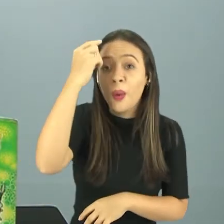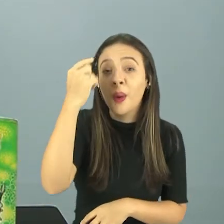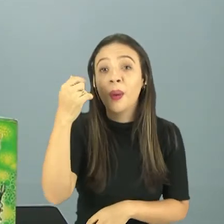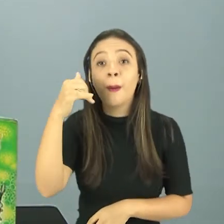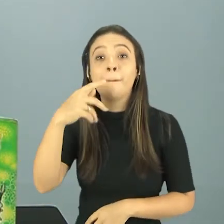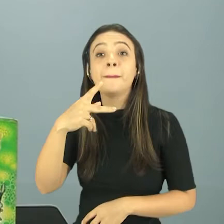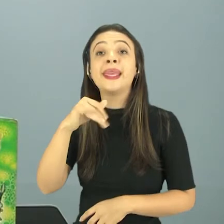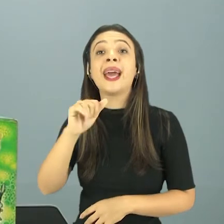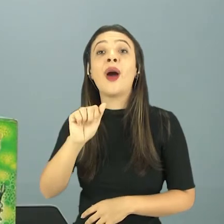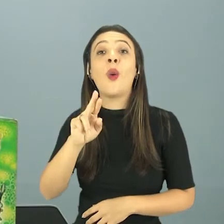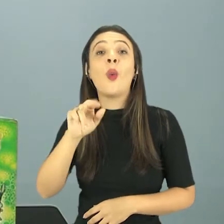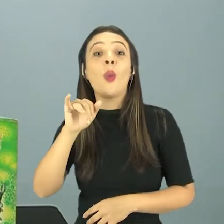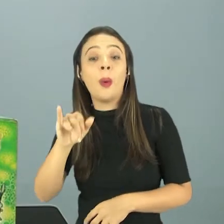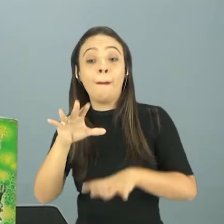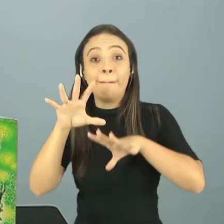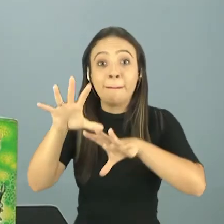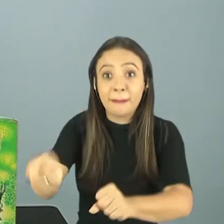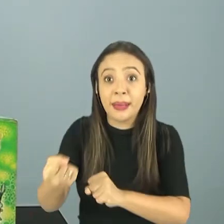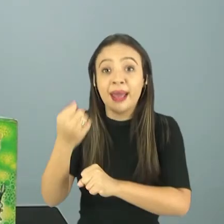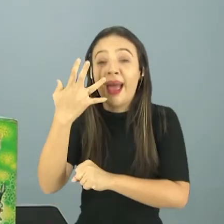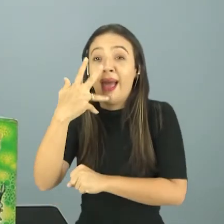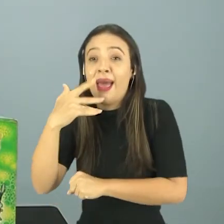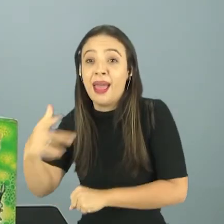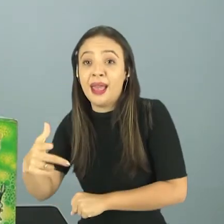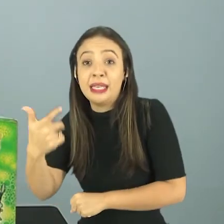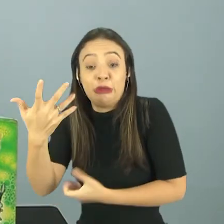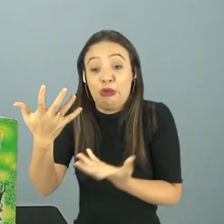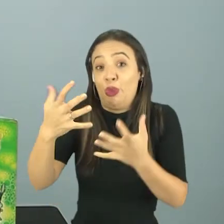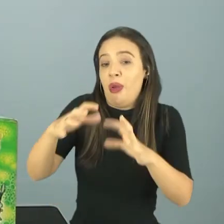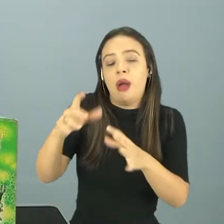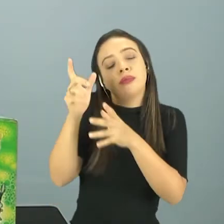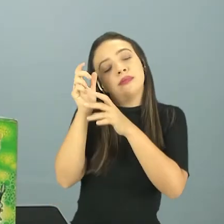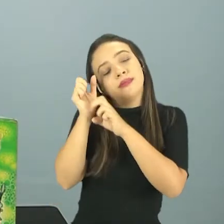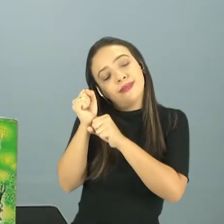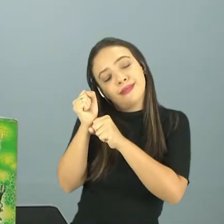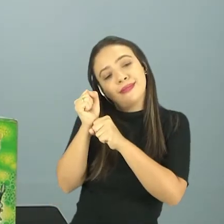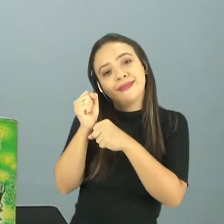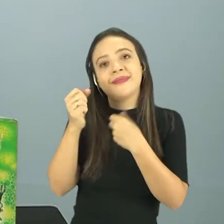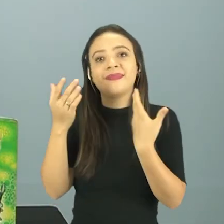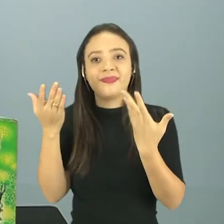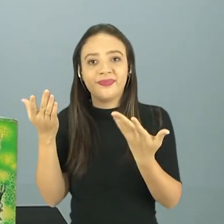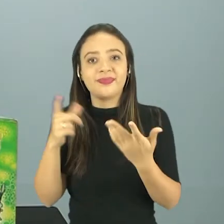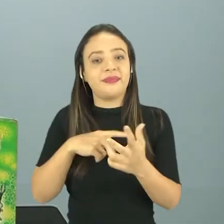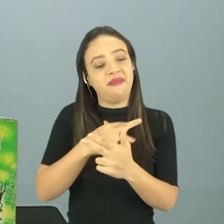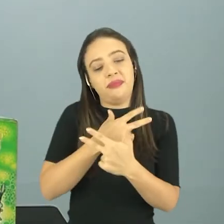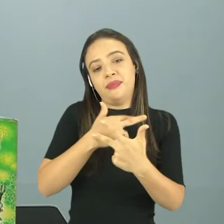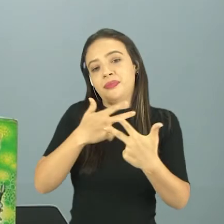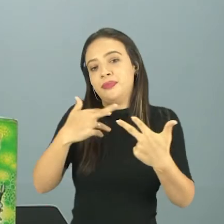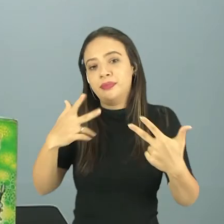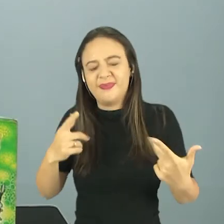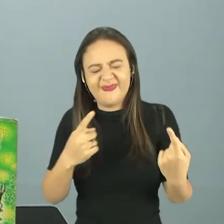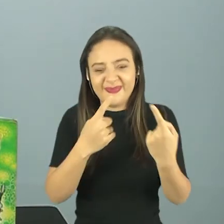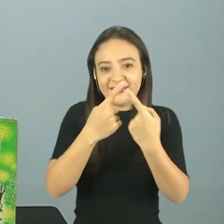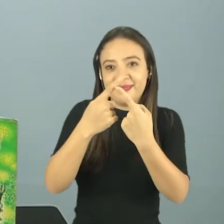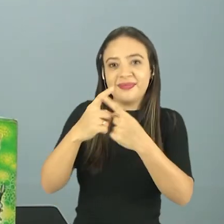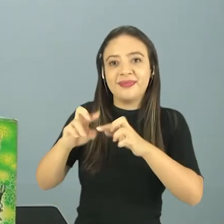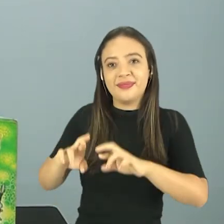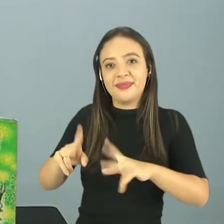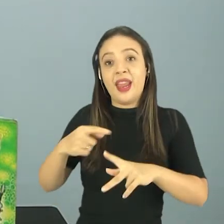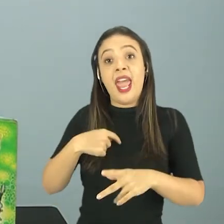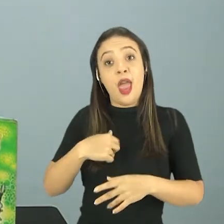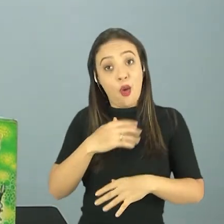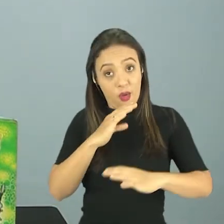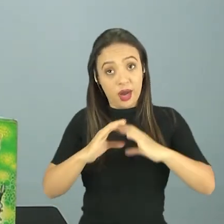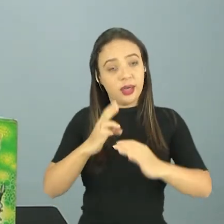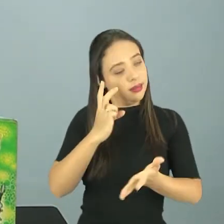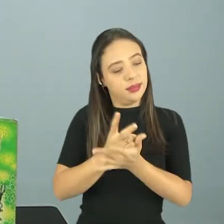do Piauí, pega esse menino que não quer dormir. Então tem várias versões. Eu canto para colocar meu